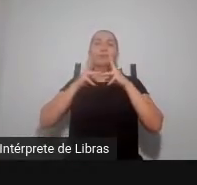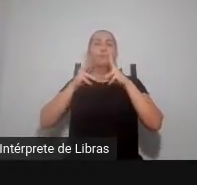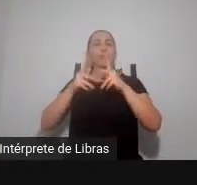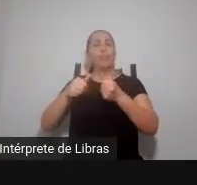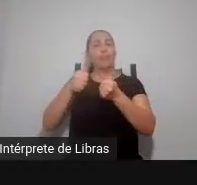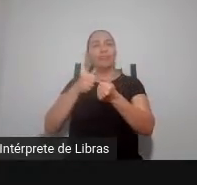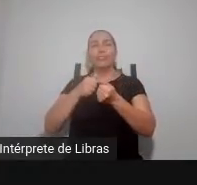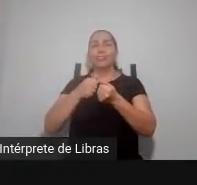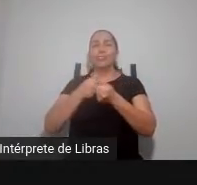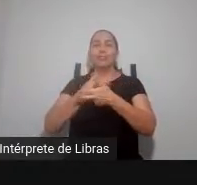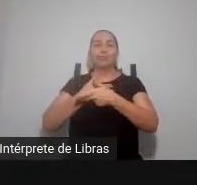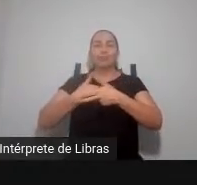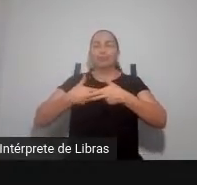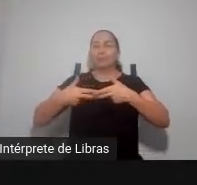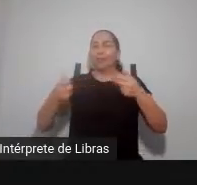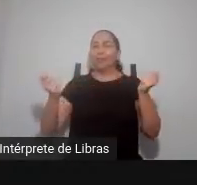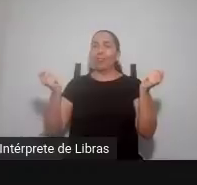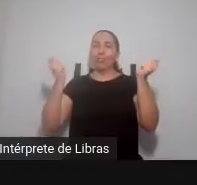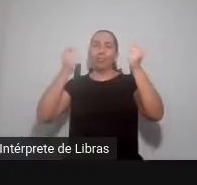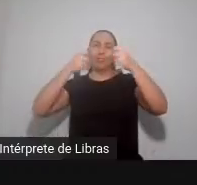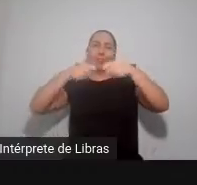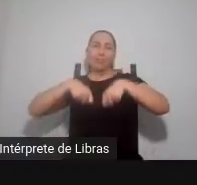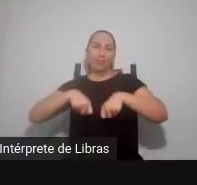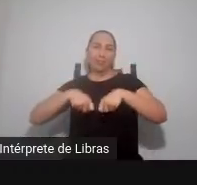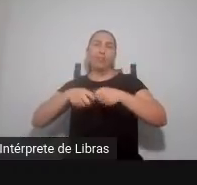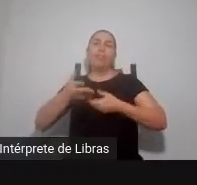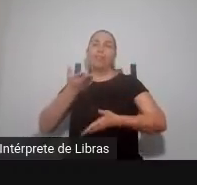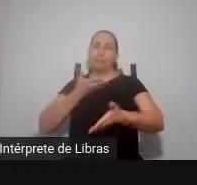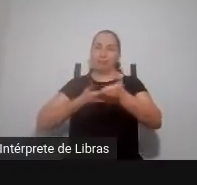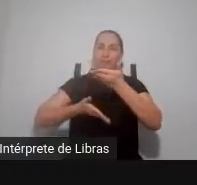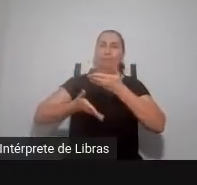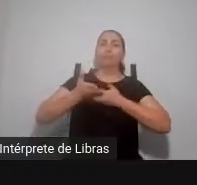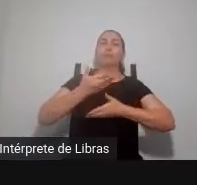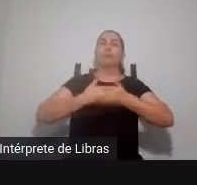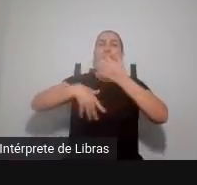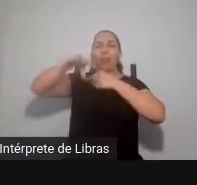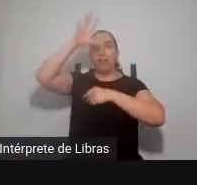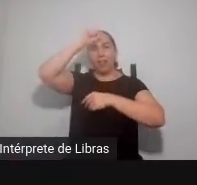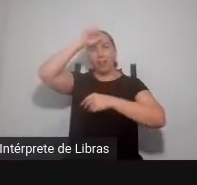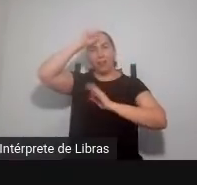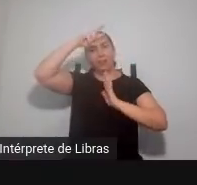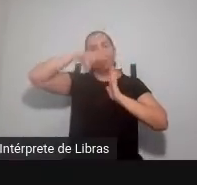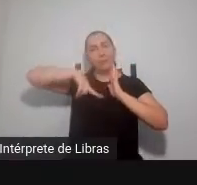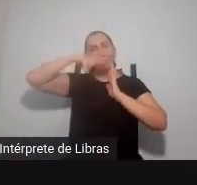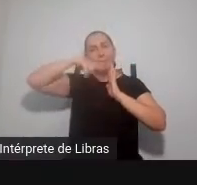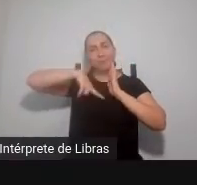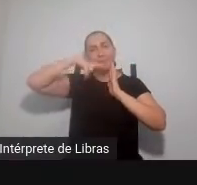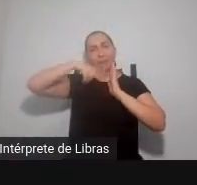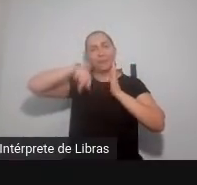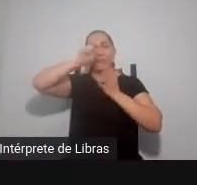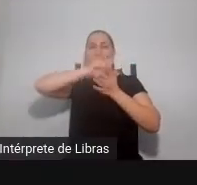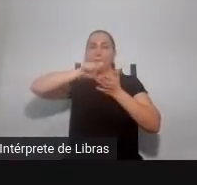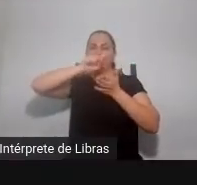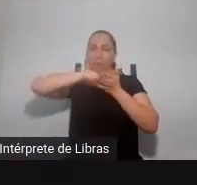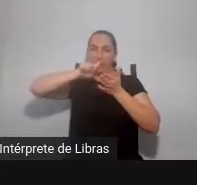habilidades e todas essas questões que envolvem, né, o processo de aprender a ler, e a escrever.